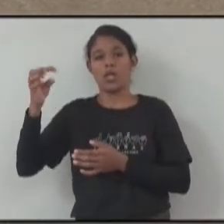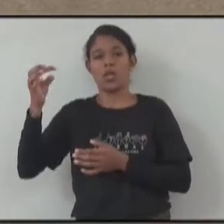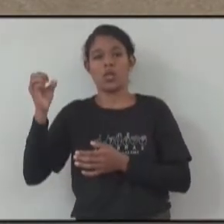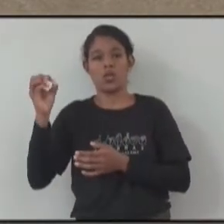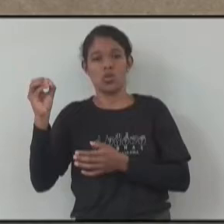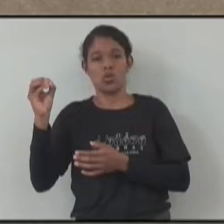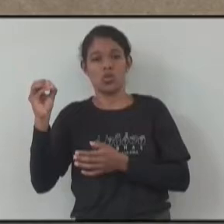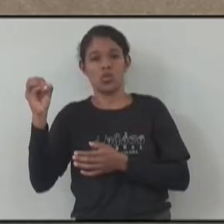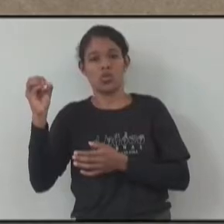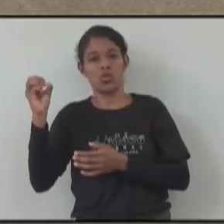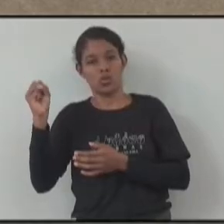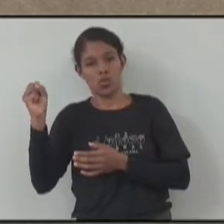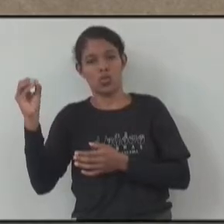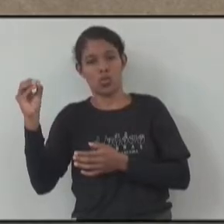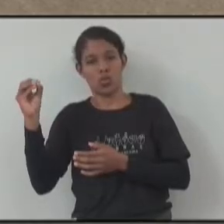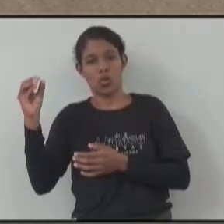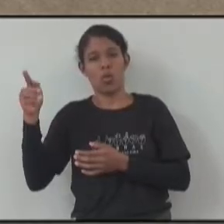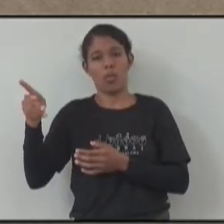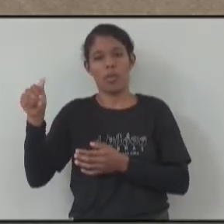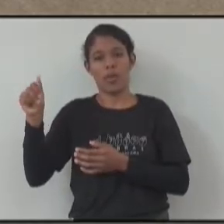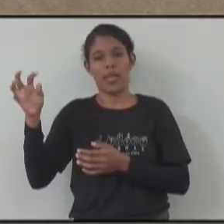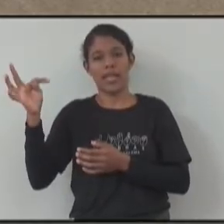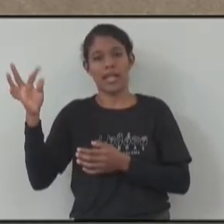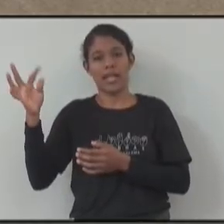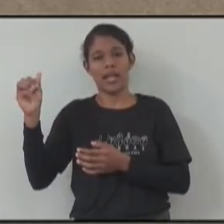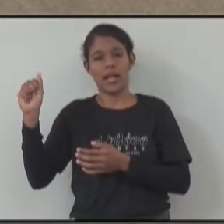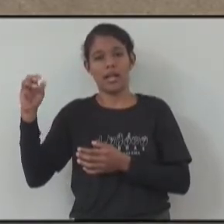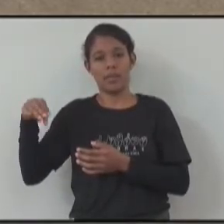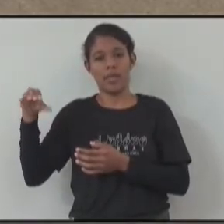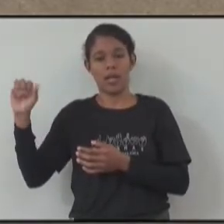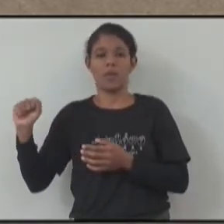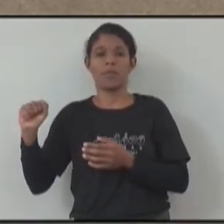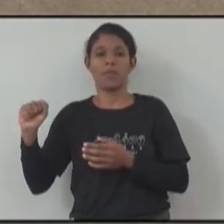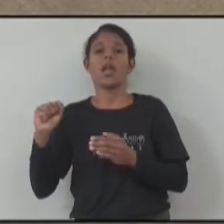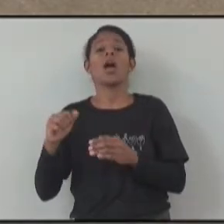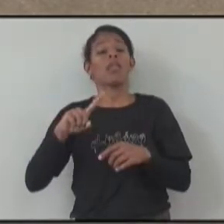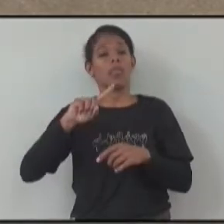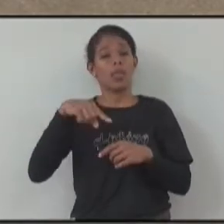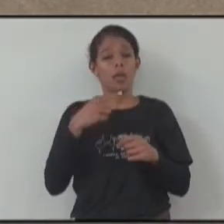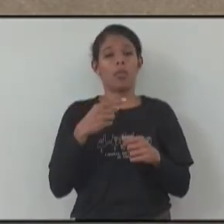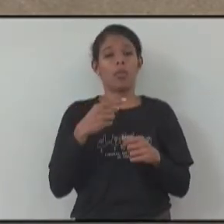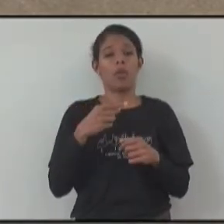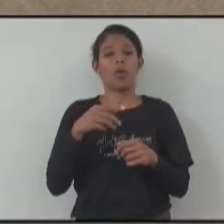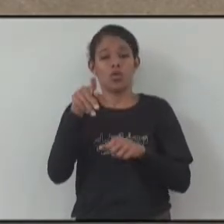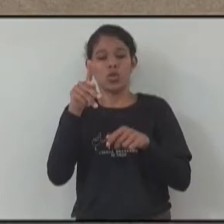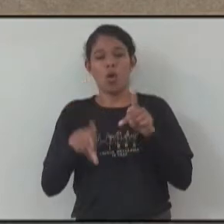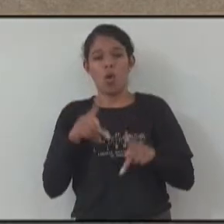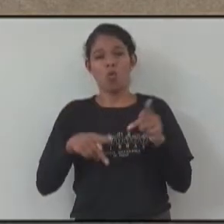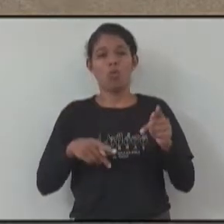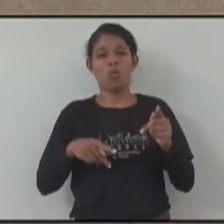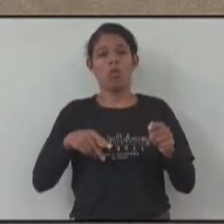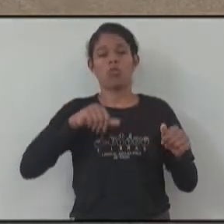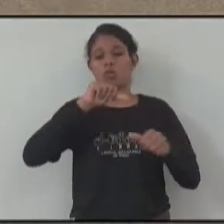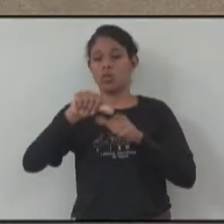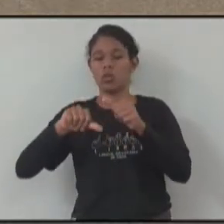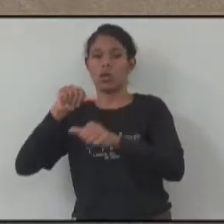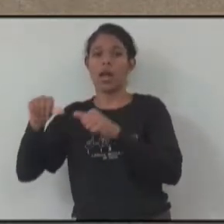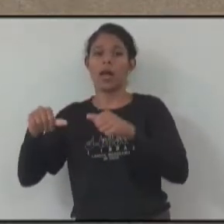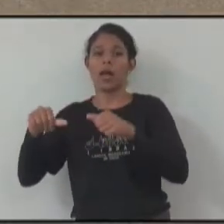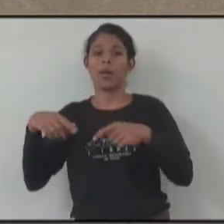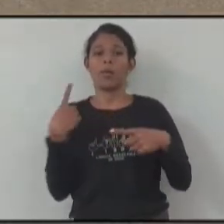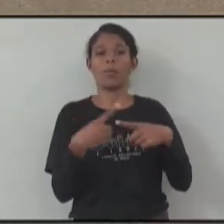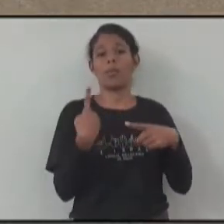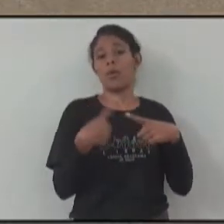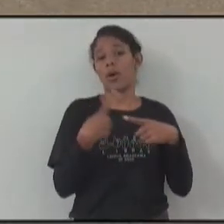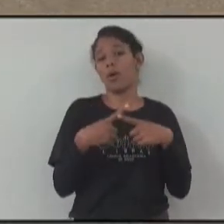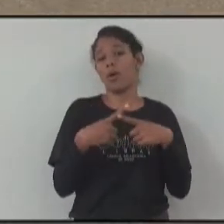difundida diferentemente por toda a população, por causa da distância da extração dos